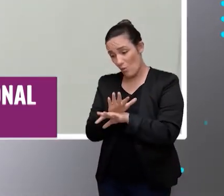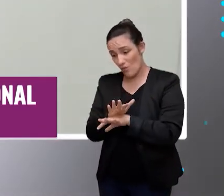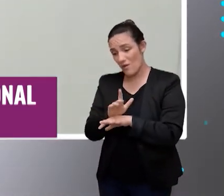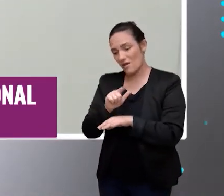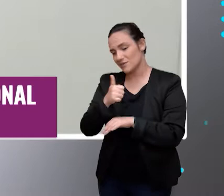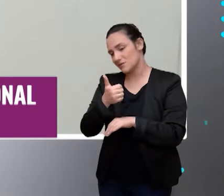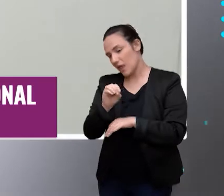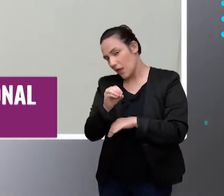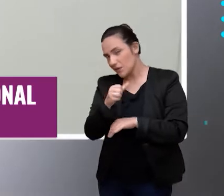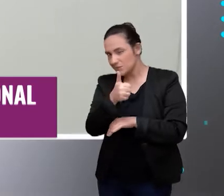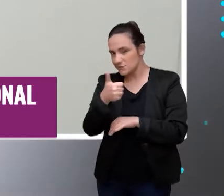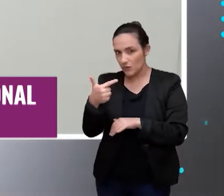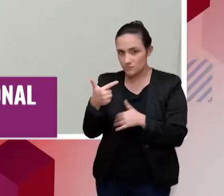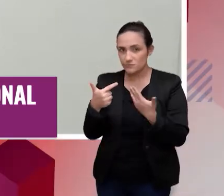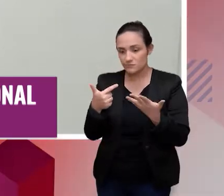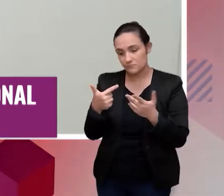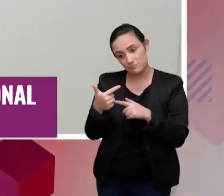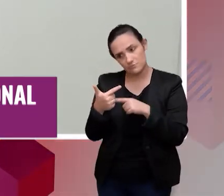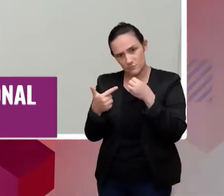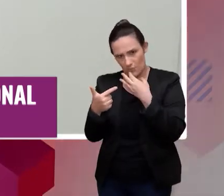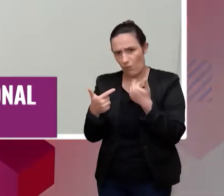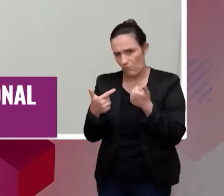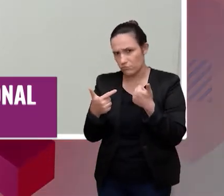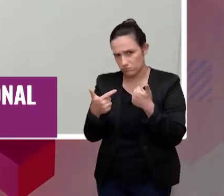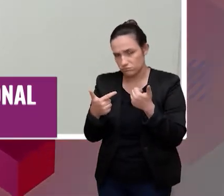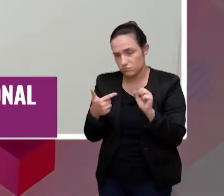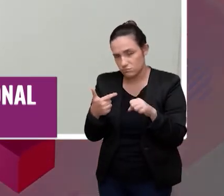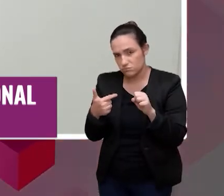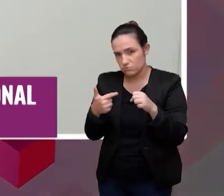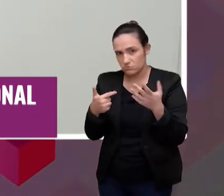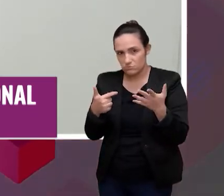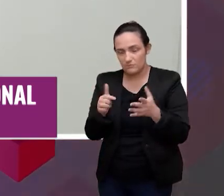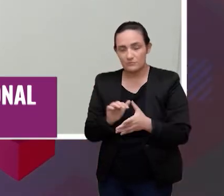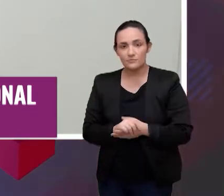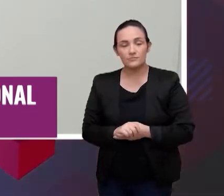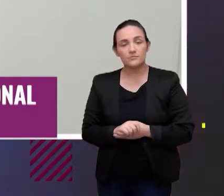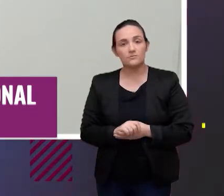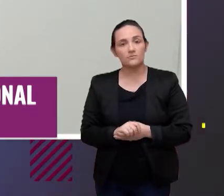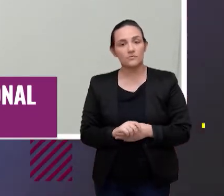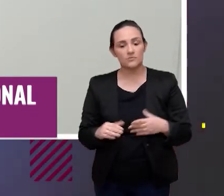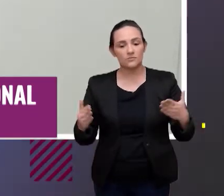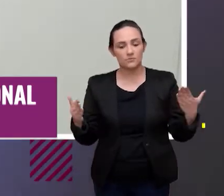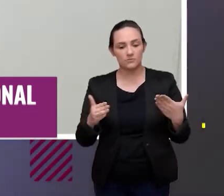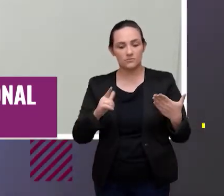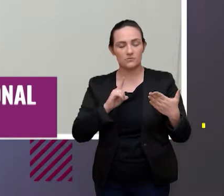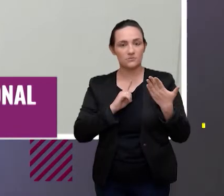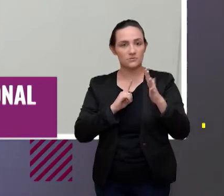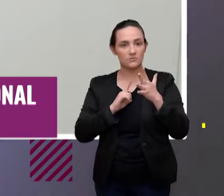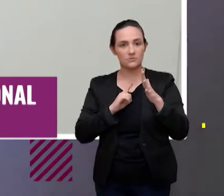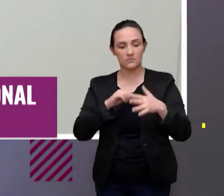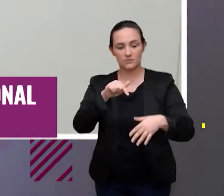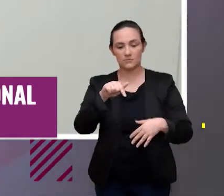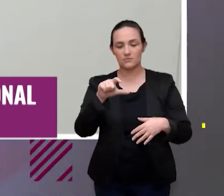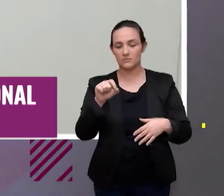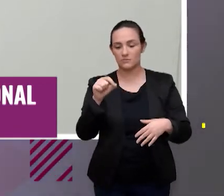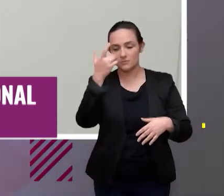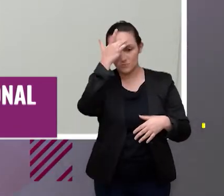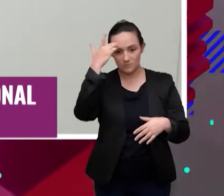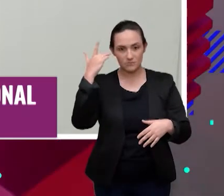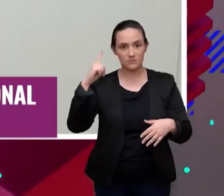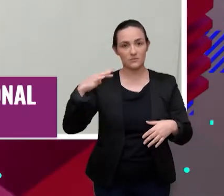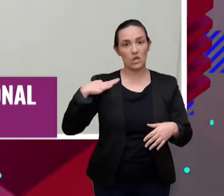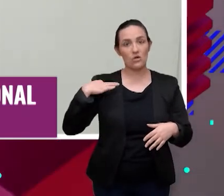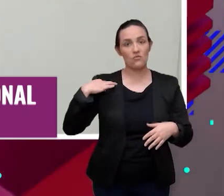número, porque hoje nós estamos com cerca de 70 voluntários, e temos